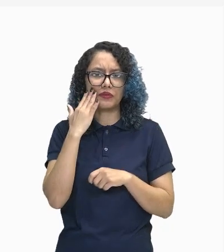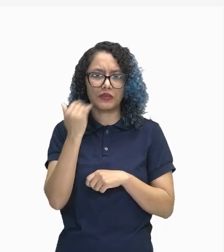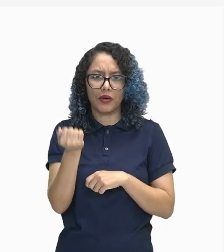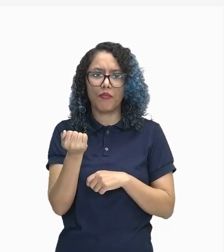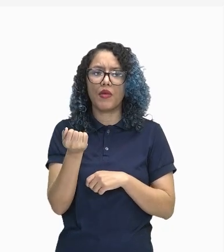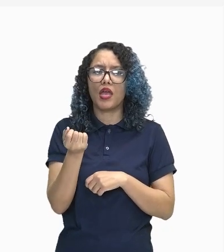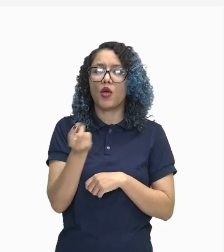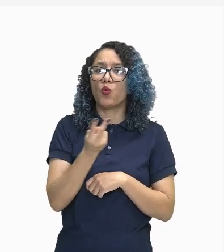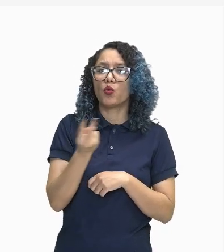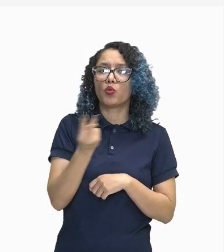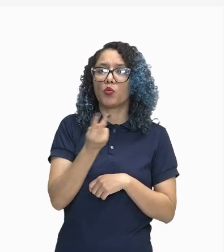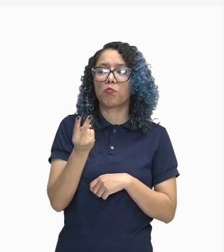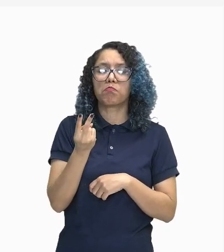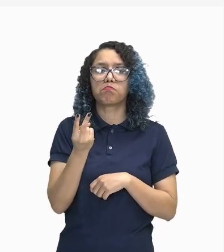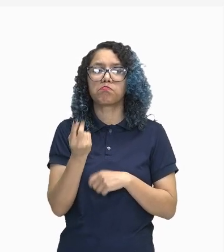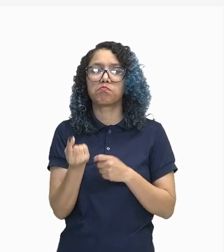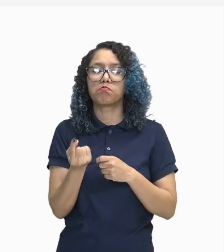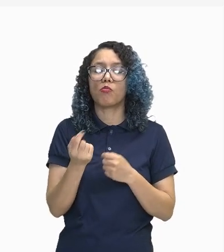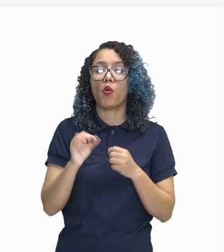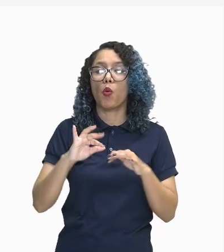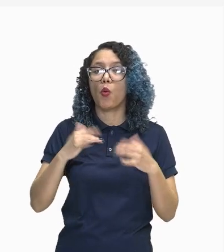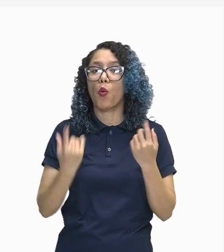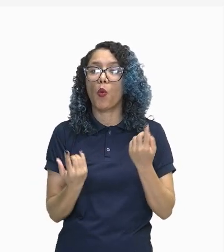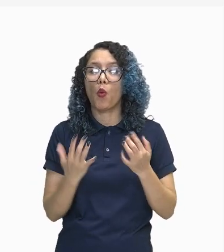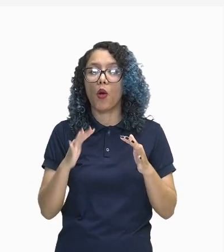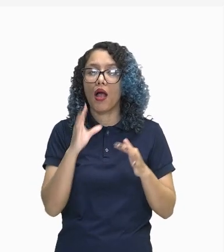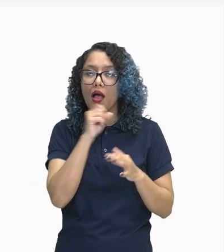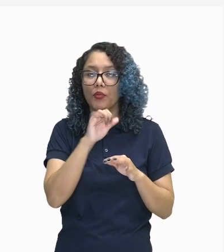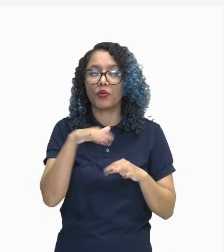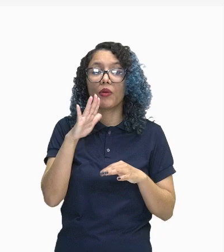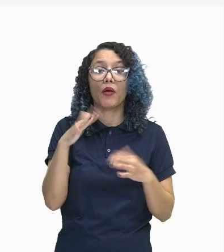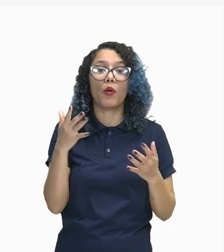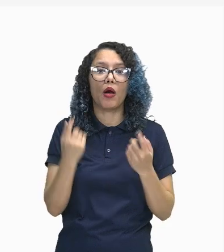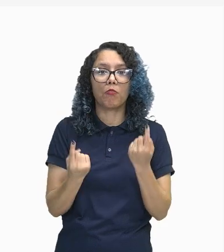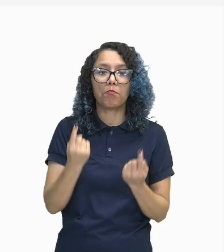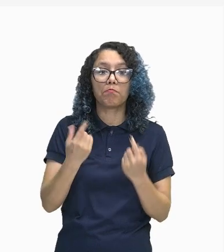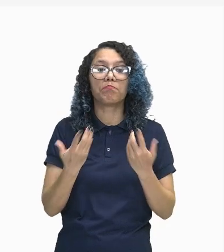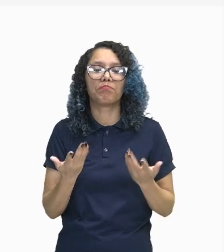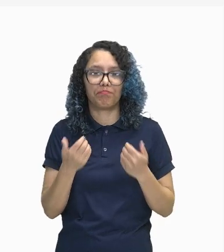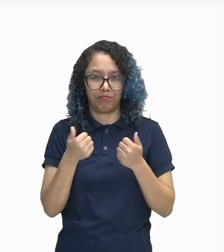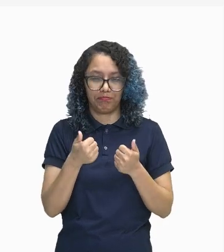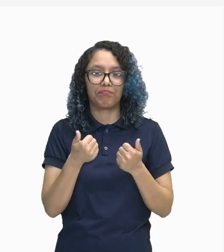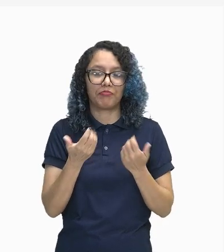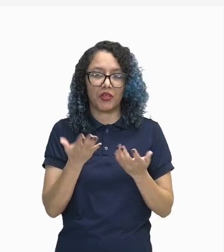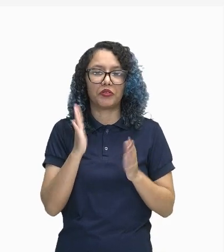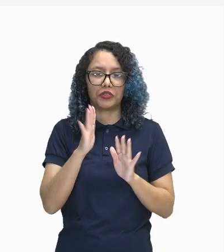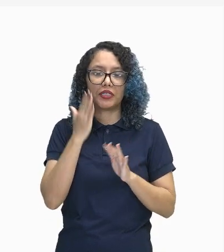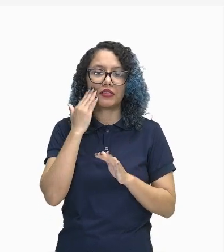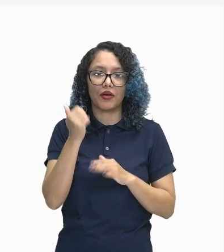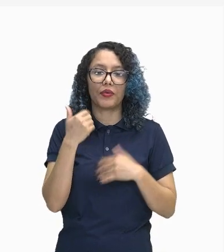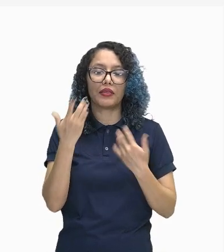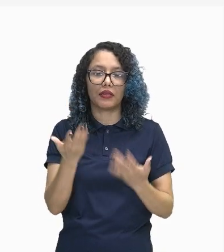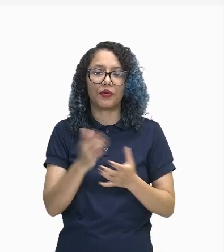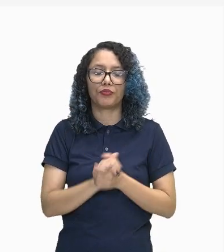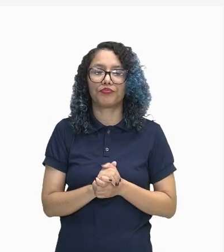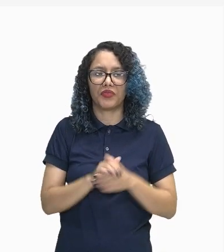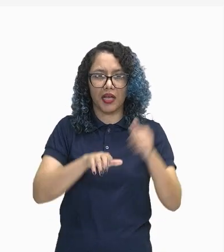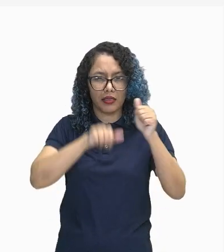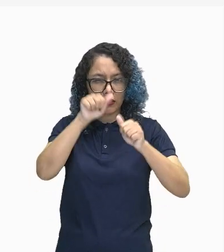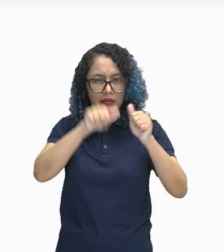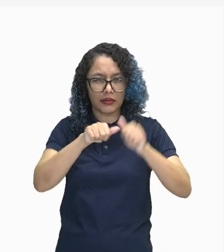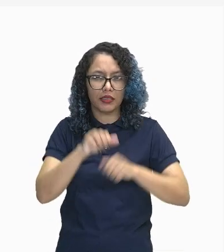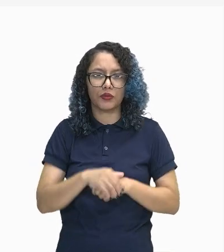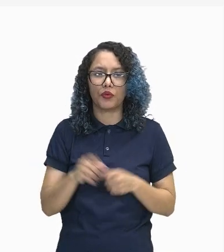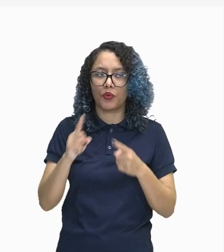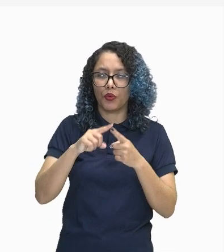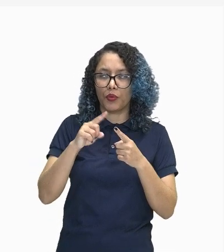né? Claro, Pedro, de acordo com os dados que nós observamos, no caso de Pedro